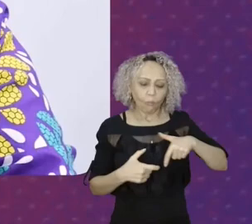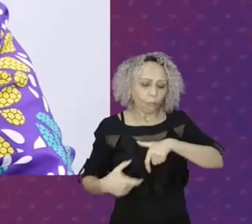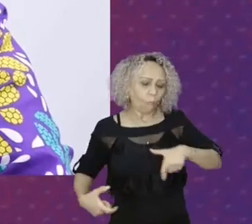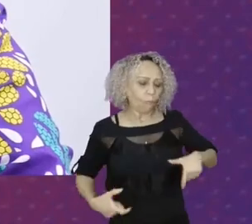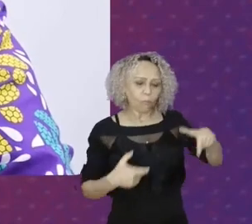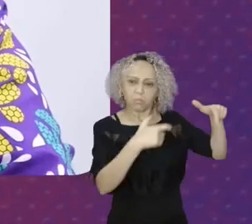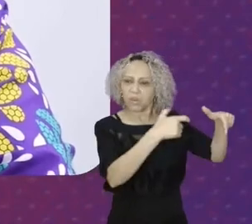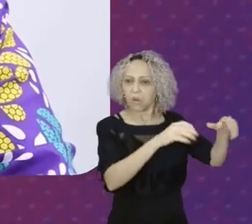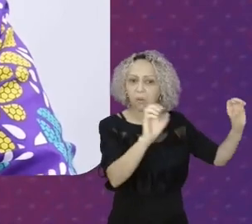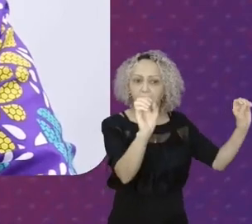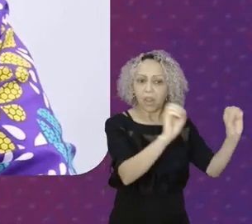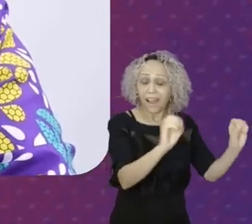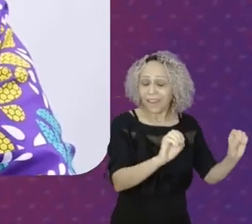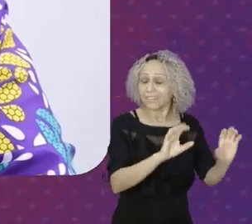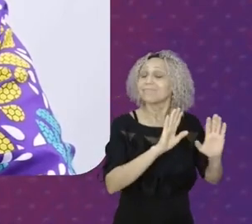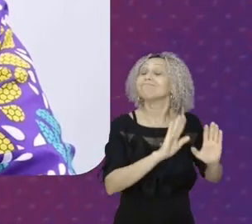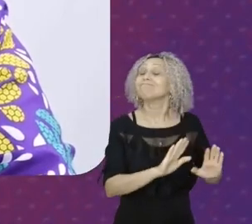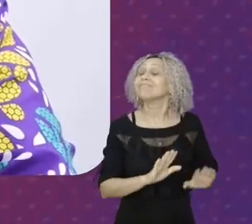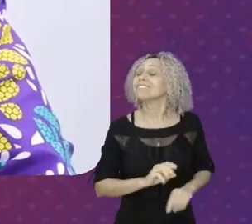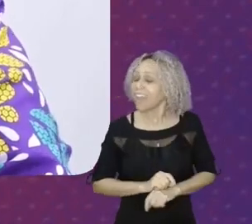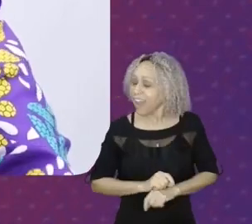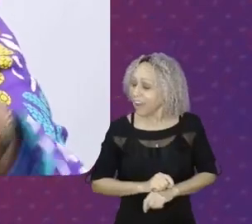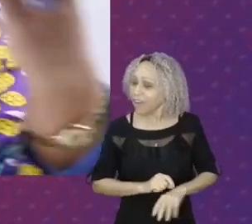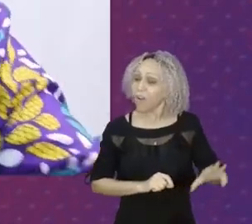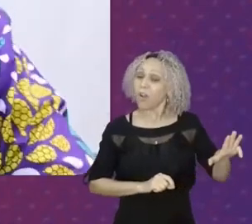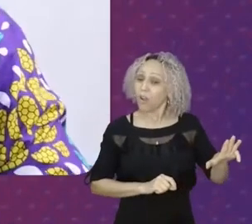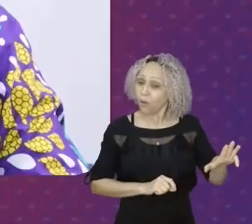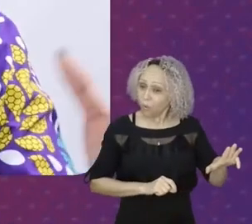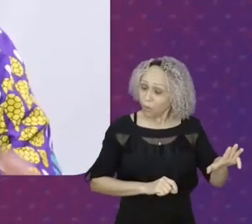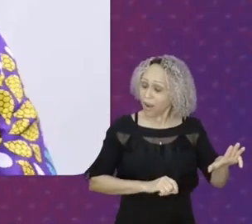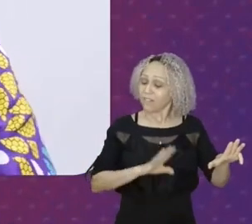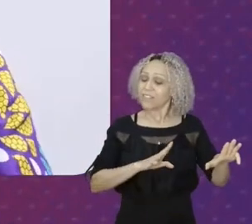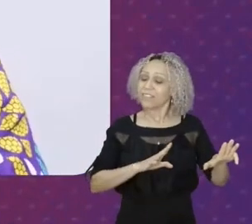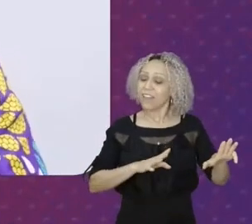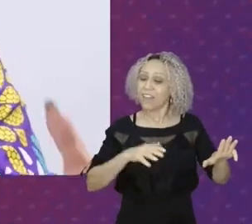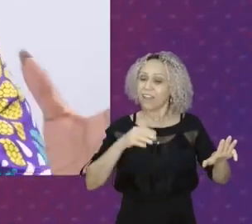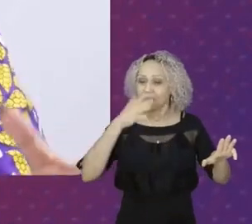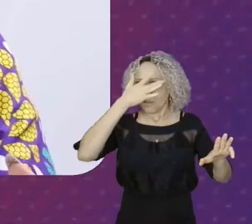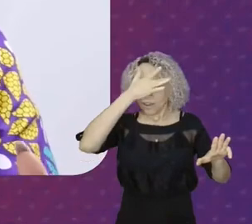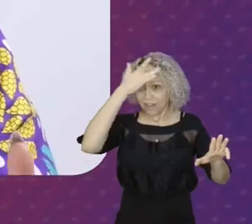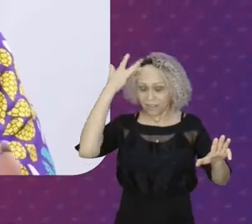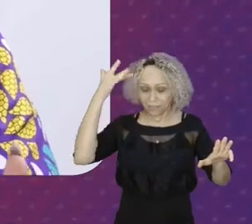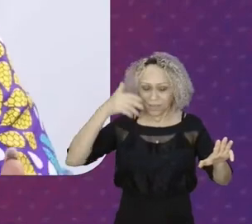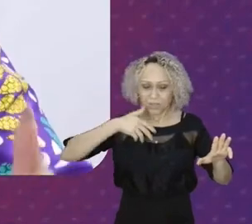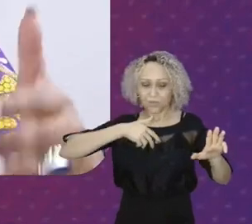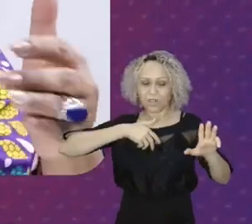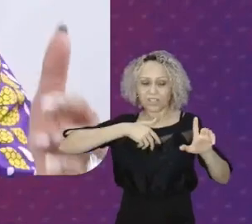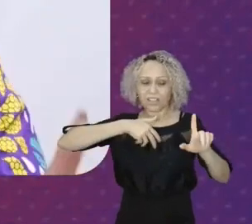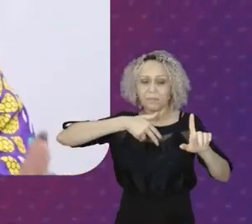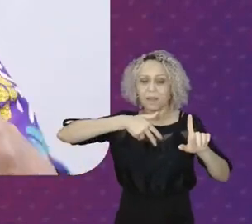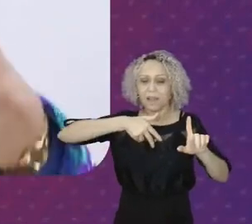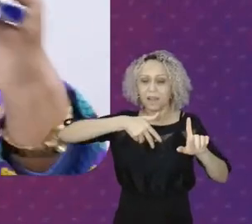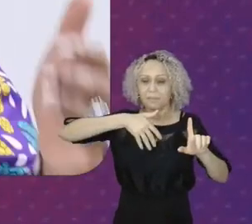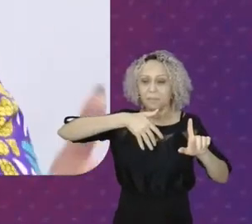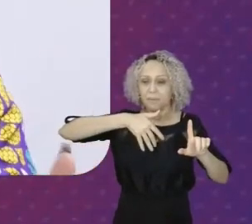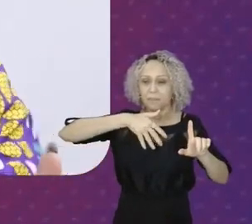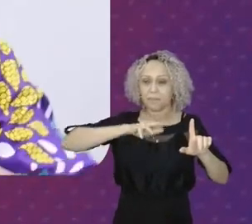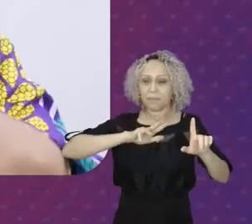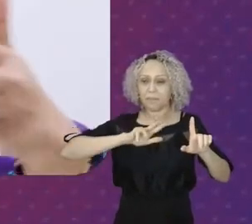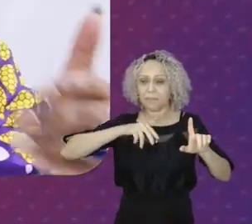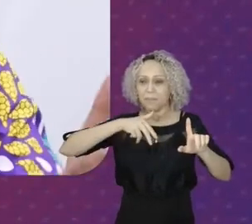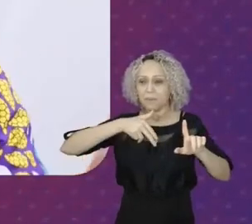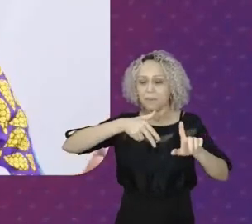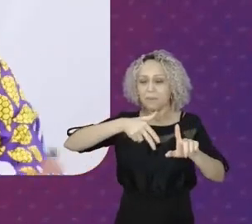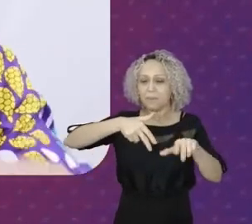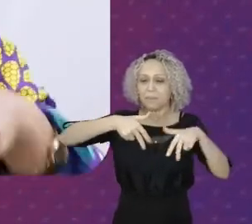grande desafio é fazer com que esse governo seja efetivamente desse povo, dos catadores, dos